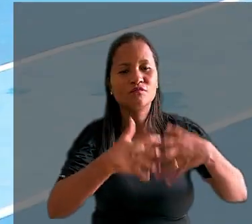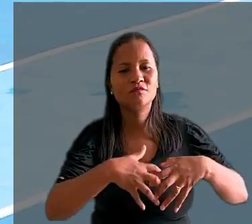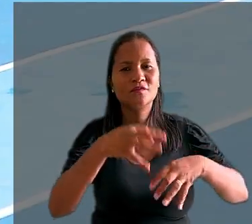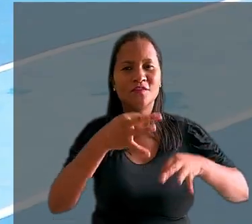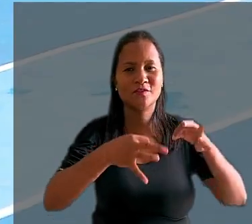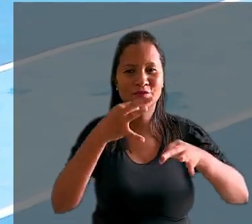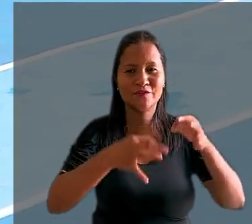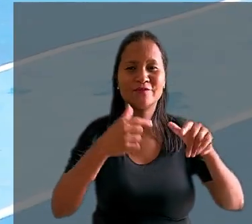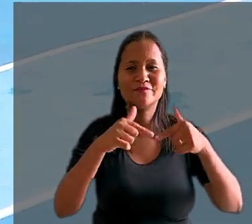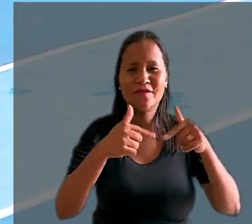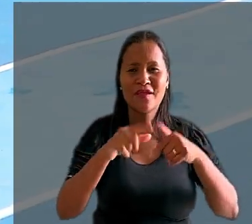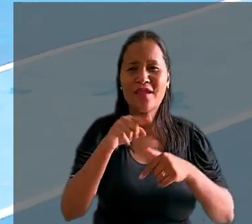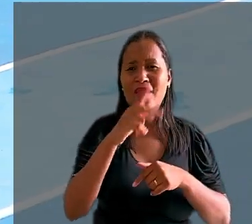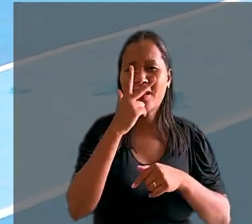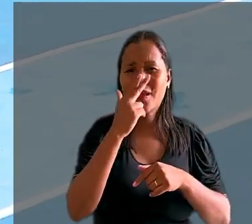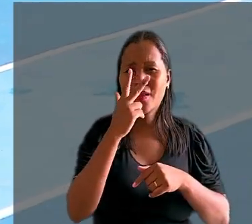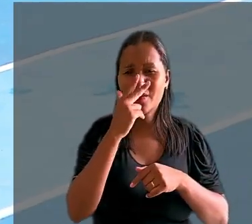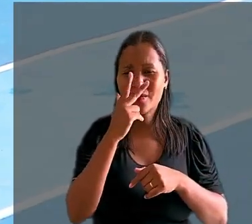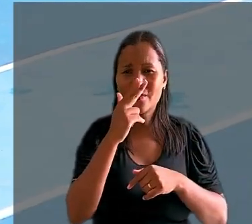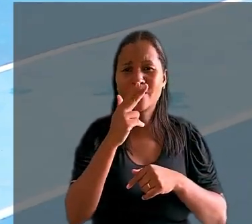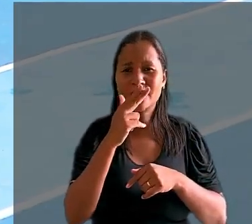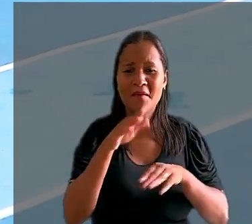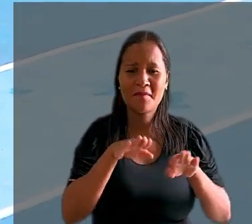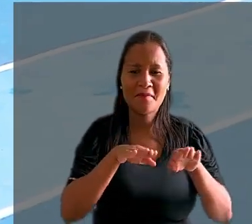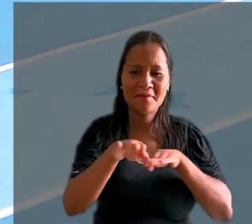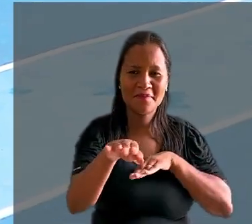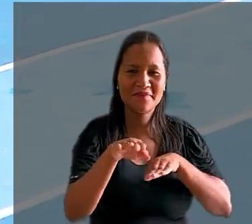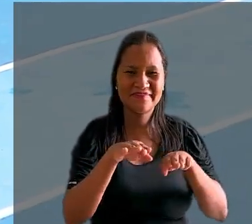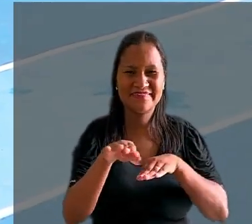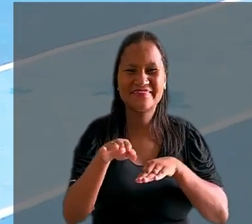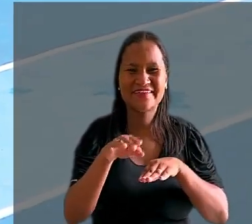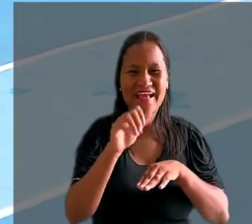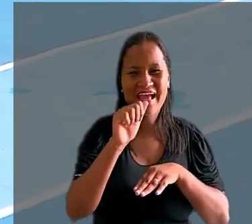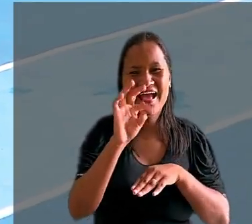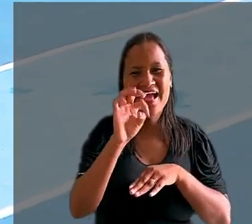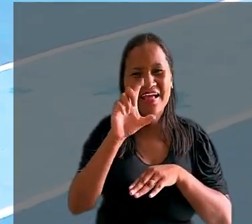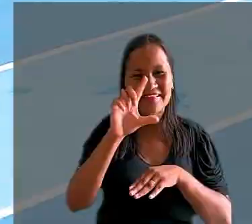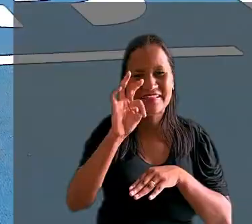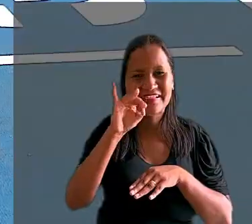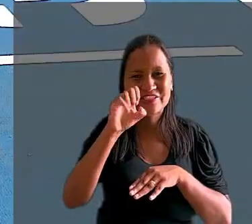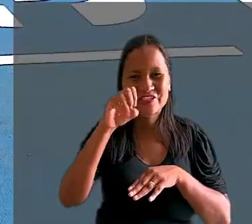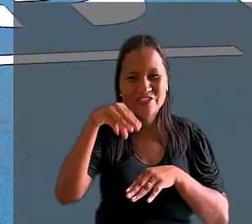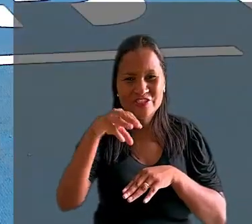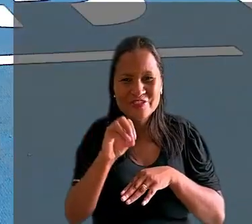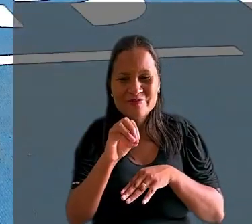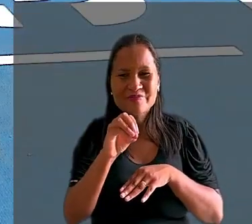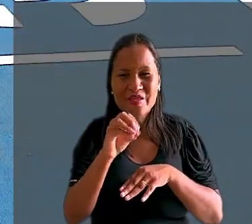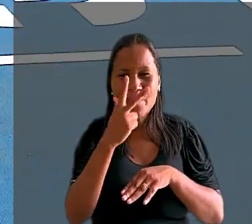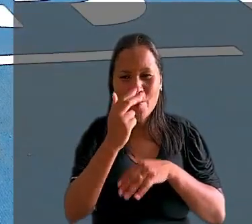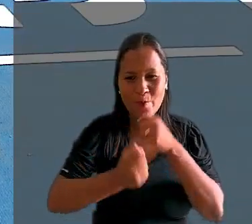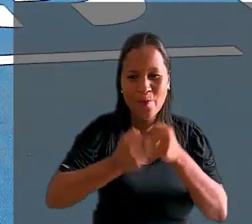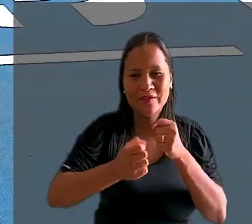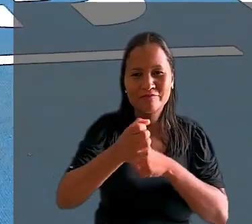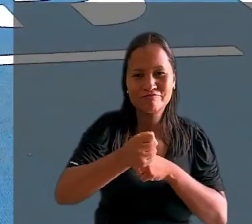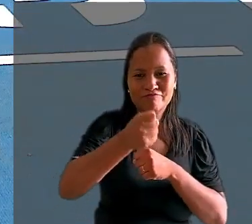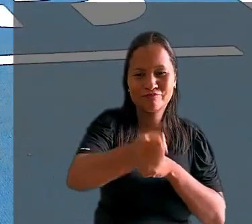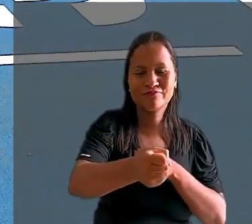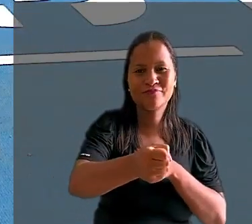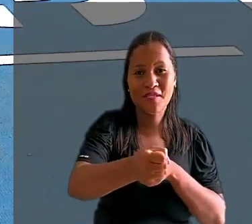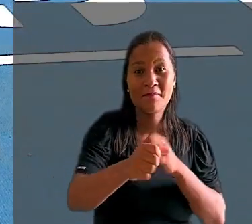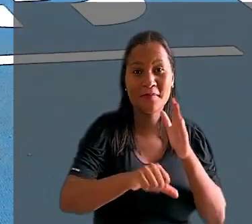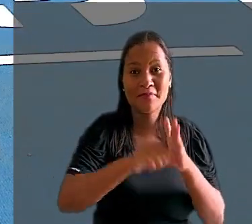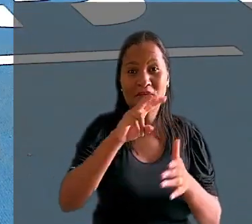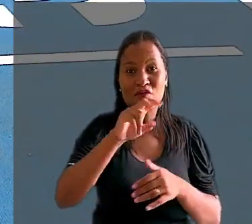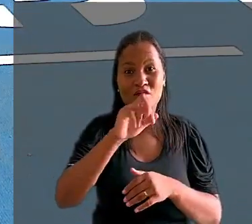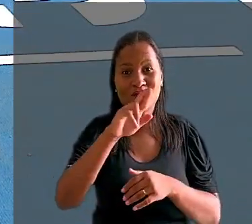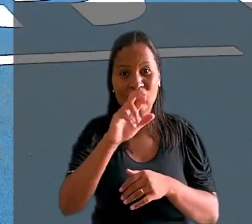O funcionamento da Justiça do Trabalho se assemelha a uma pista de revezamento no atletismo. O primeiro bastão é entregue à vara do